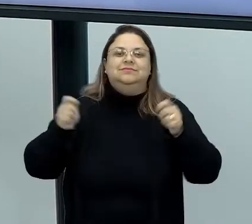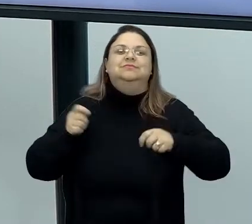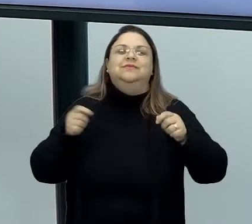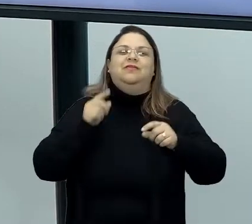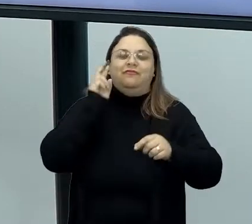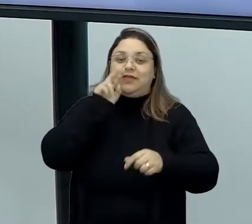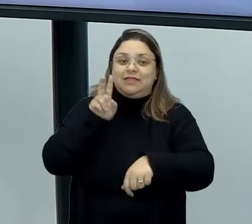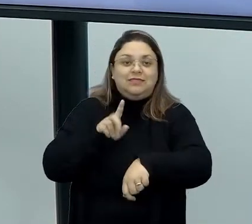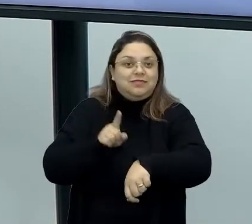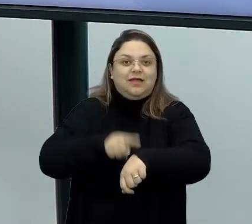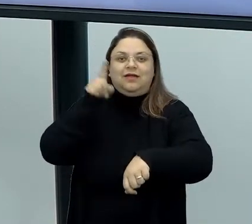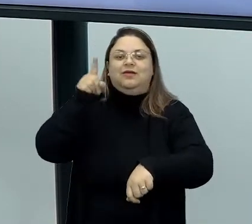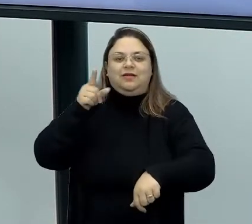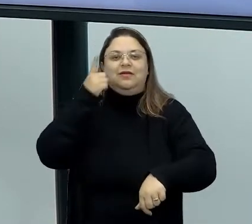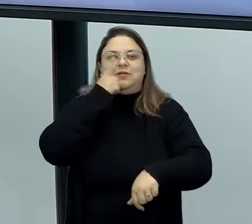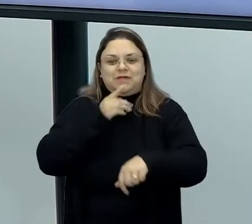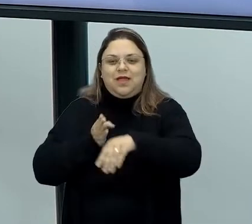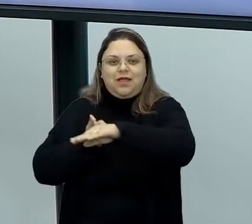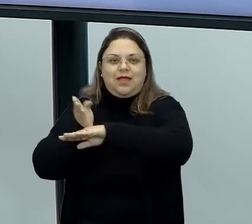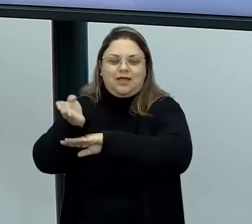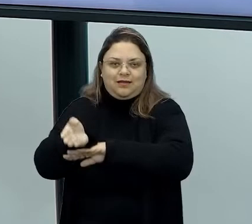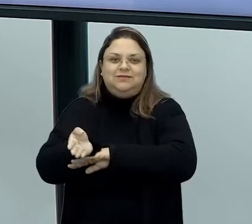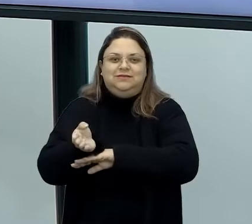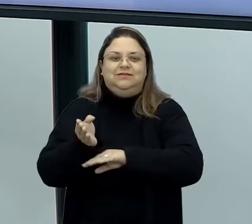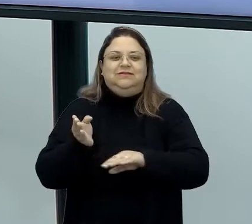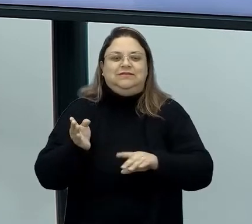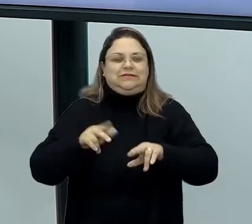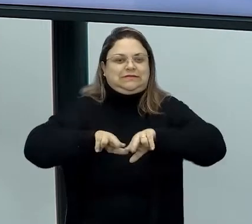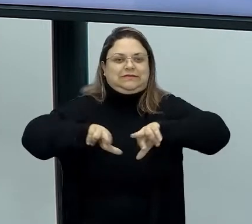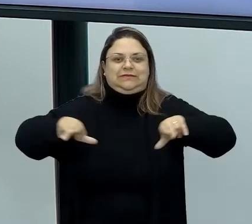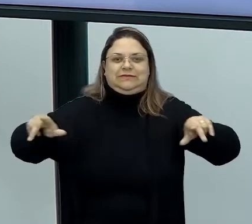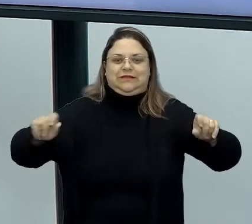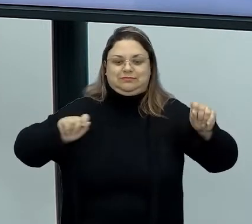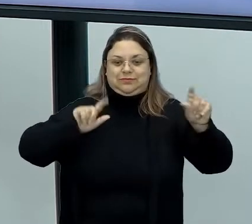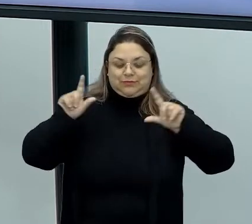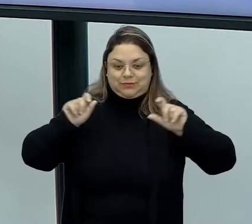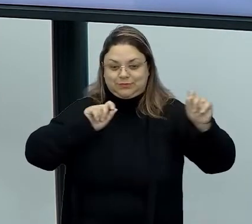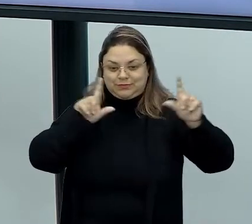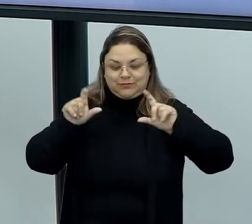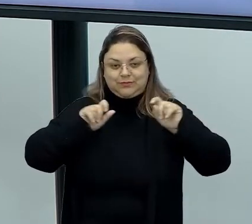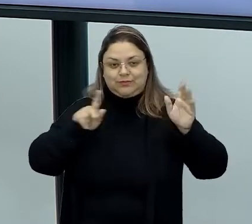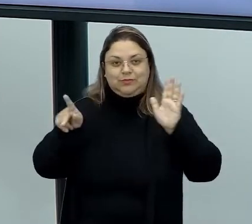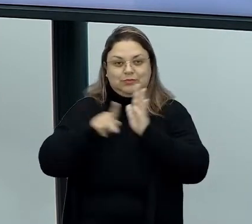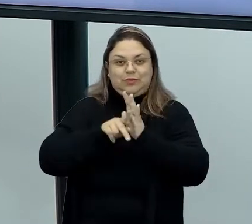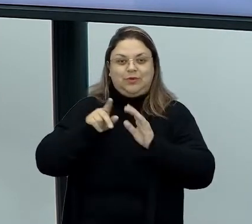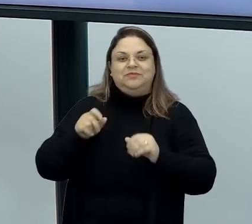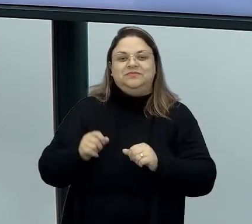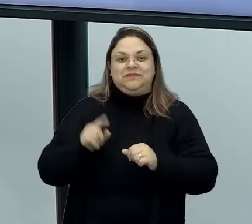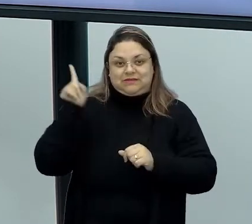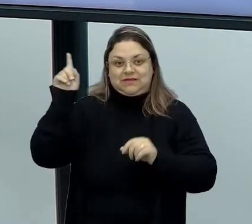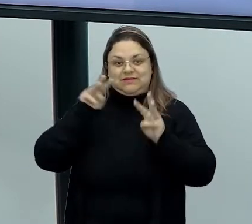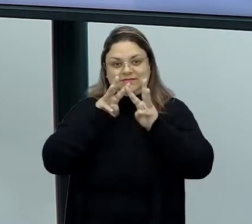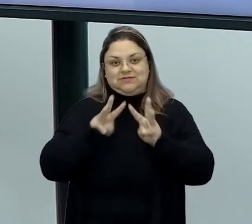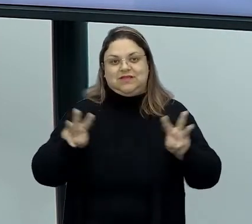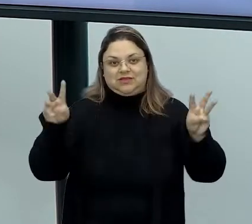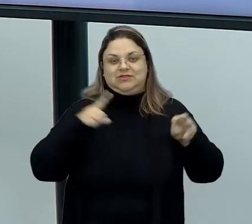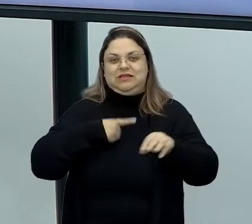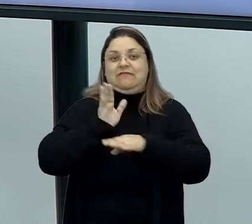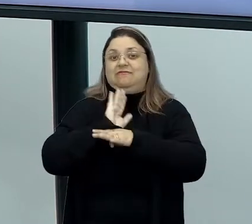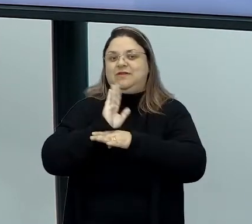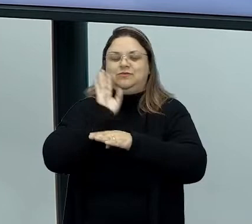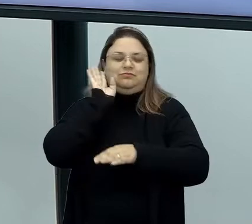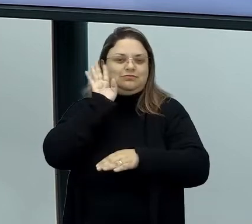acesso, porque você vai ver lá em tempo real, né, essas imagens, você vai ter acesso através desse site. Eu vi, tem bastante vídeo bacana